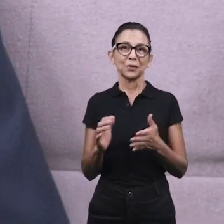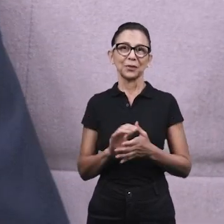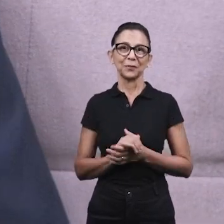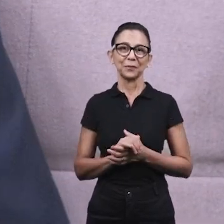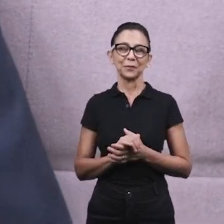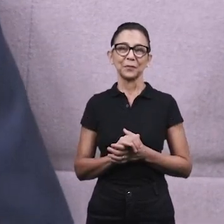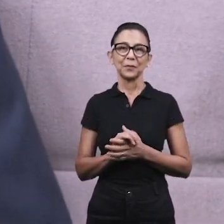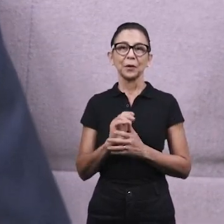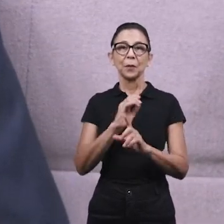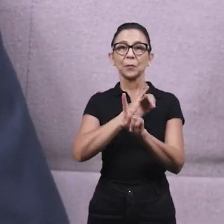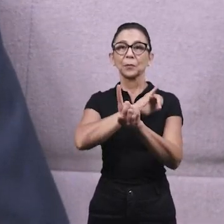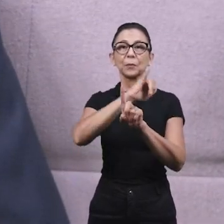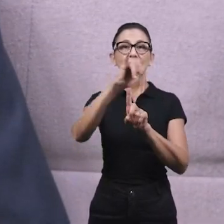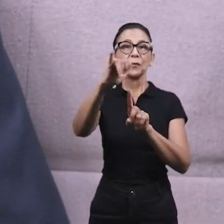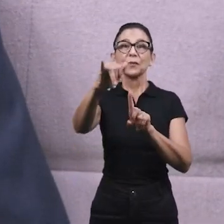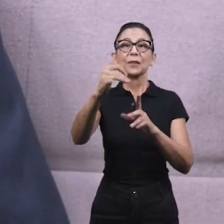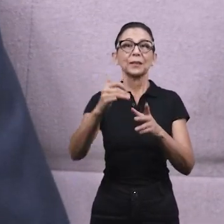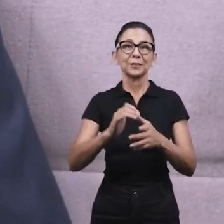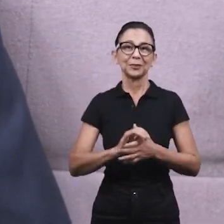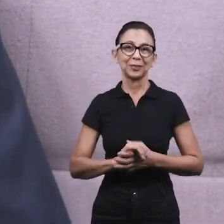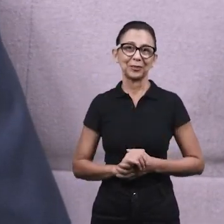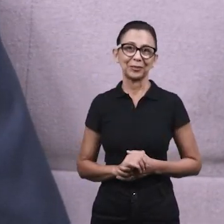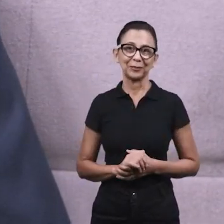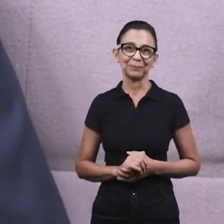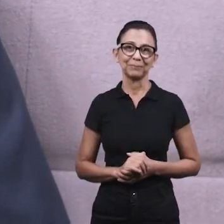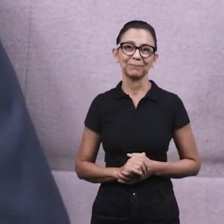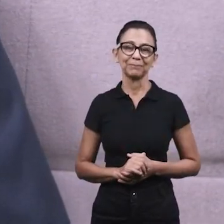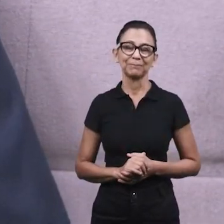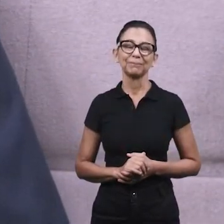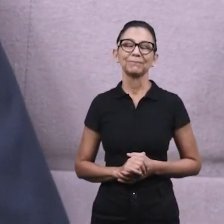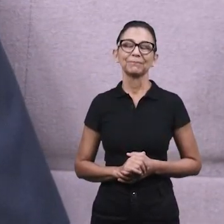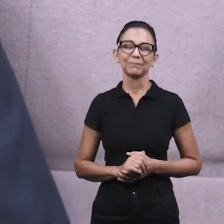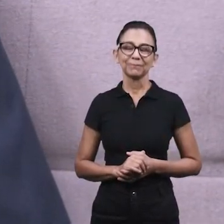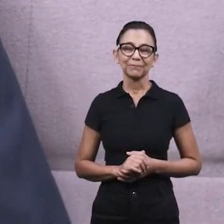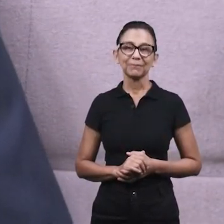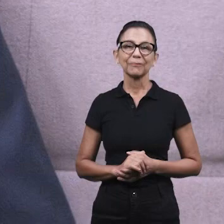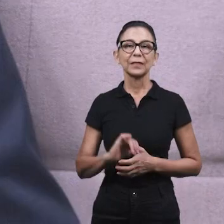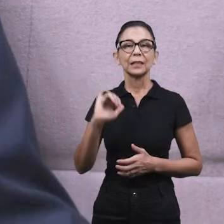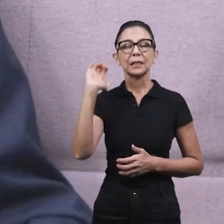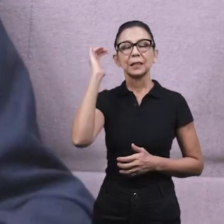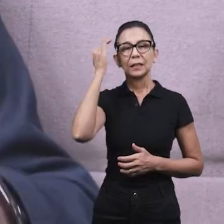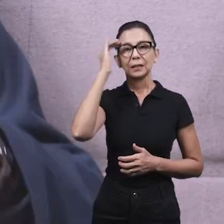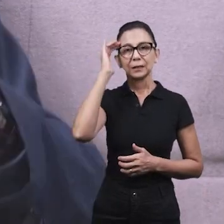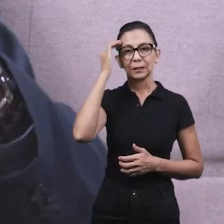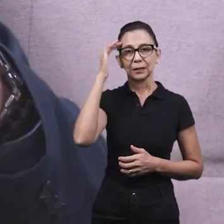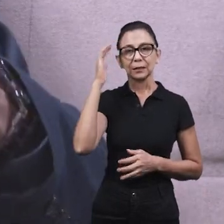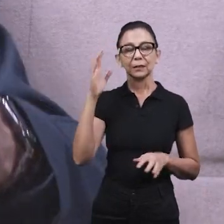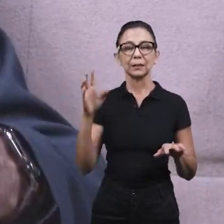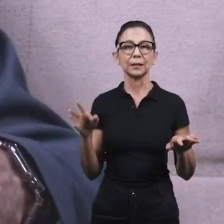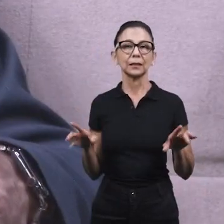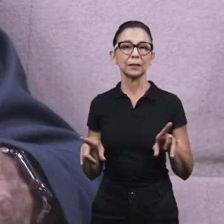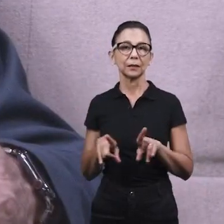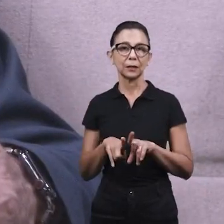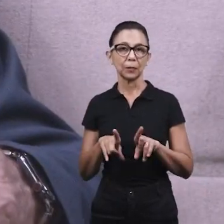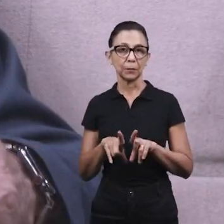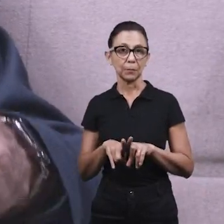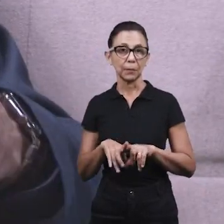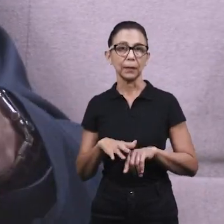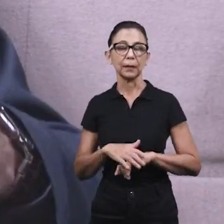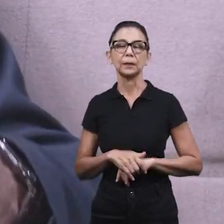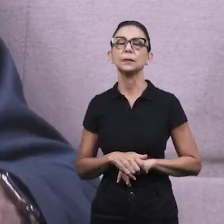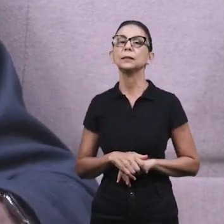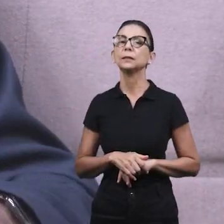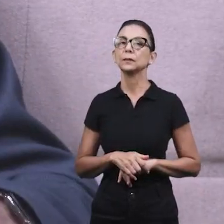E mais, não só viver, mas saber também transmitir